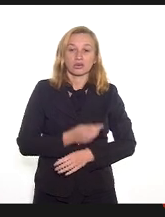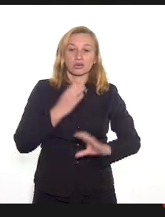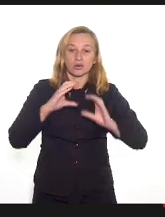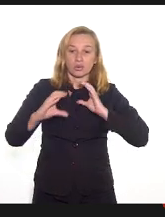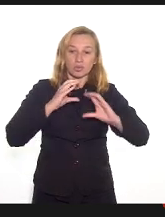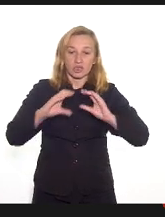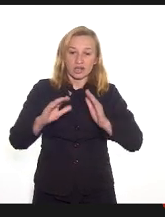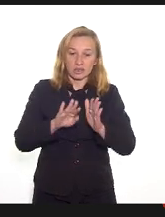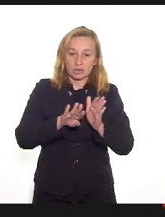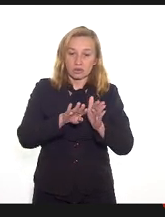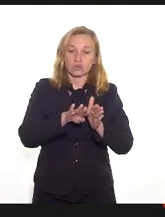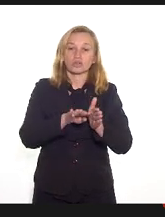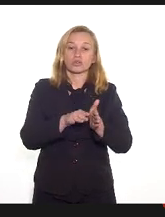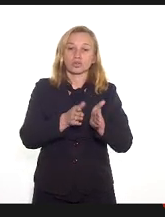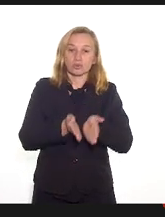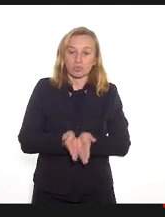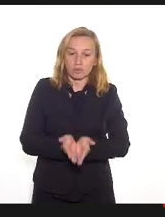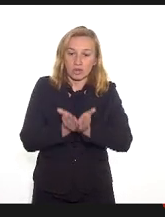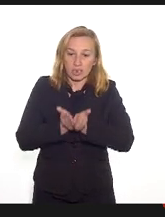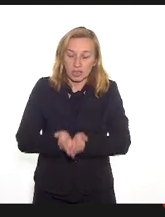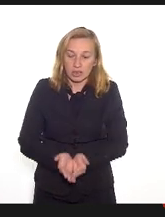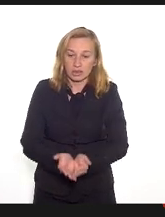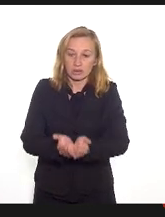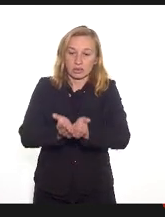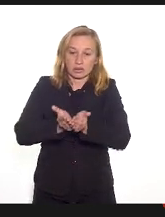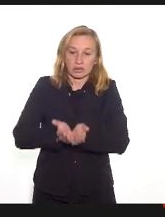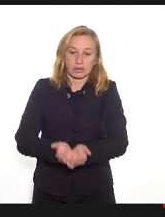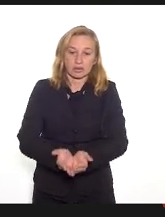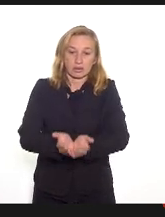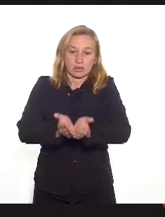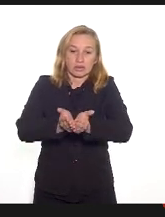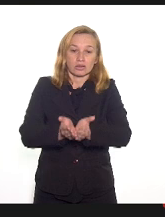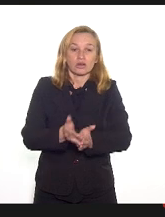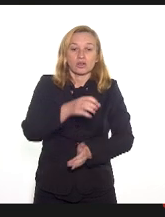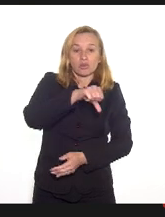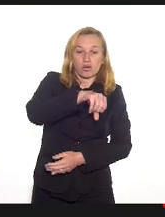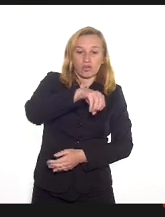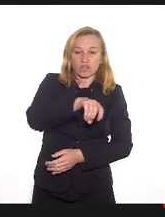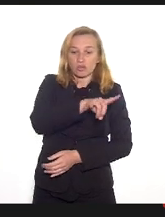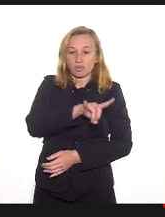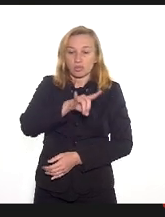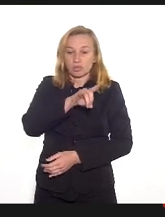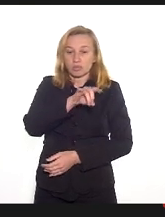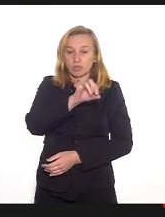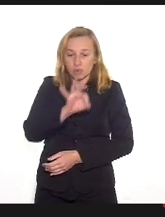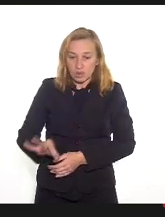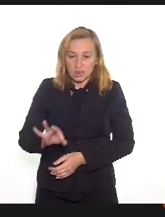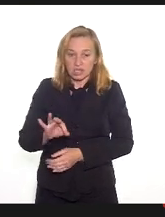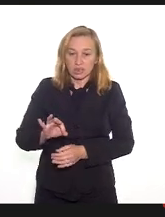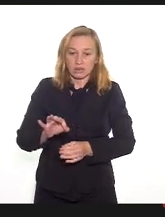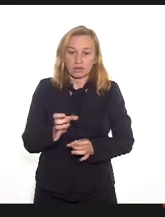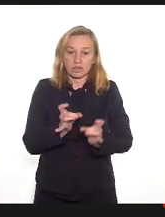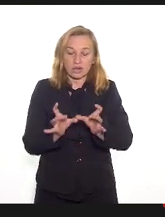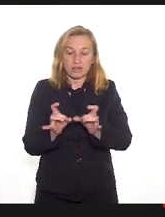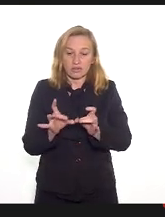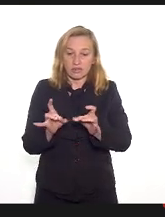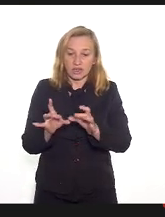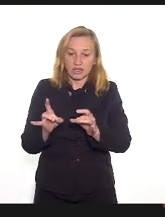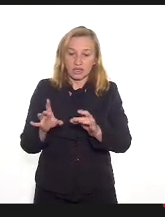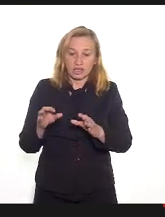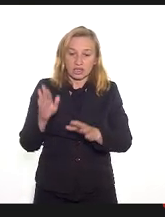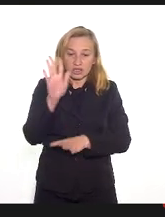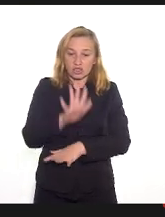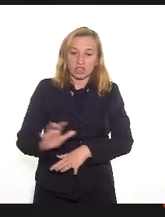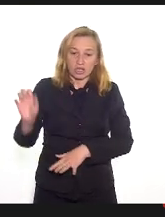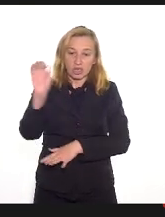comunicações submarinas. E 90% do comércio mundial global, né, como